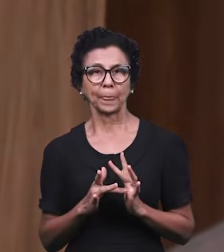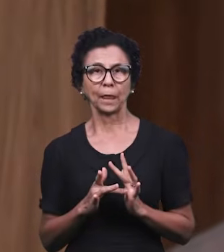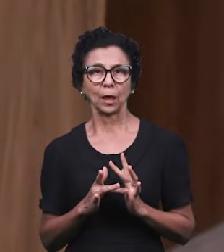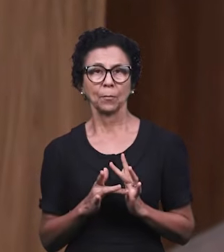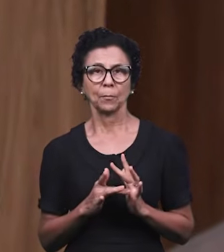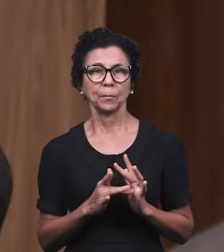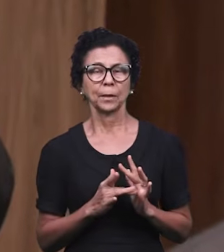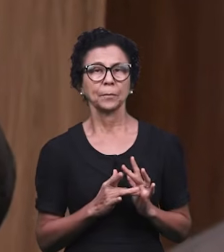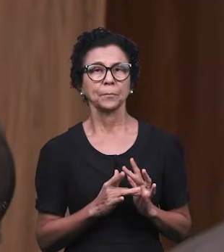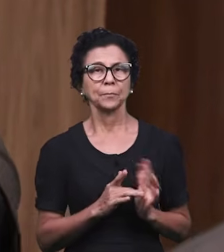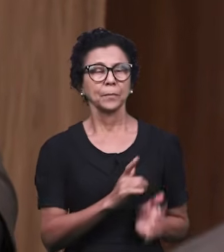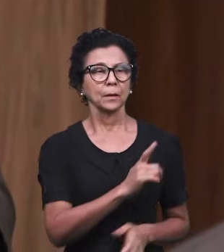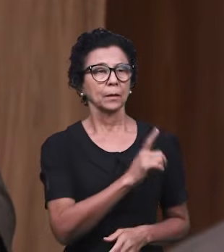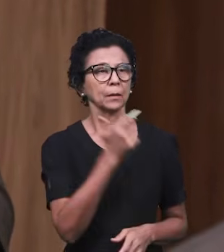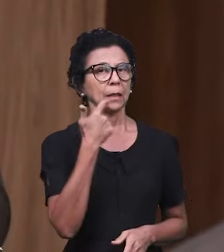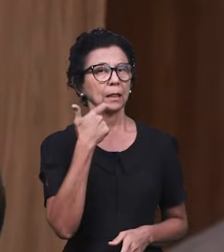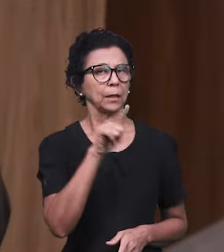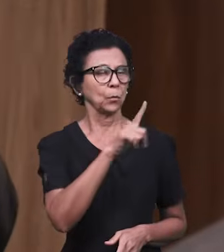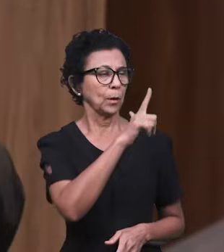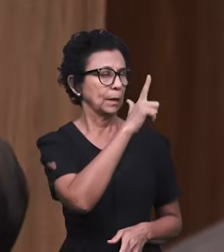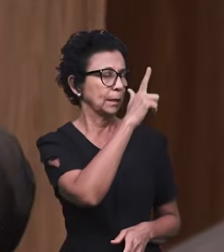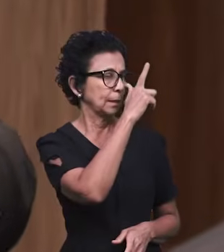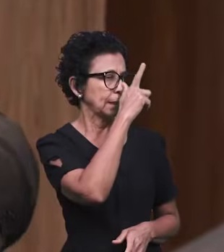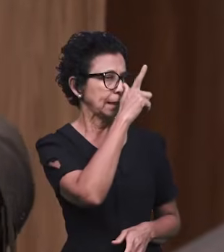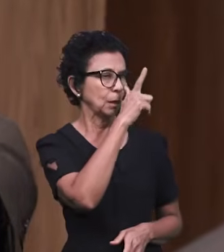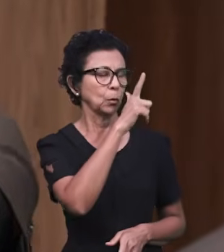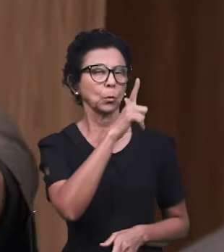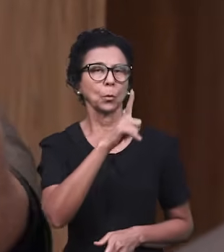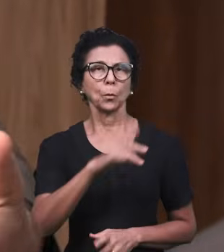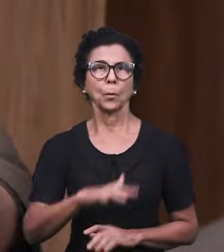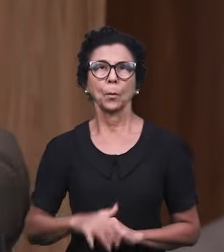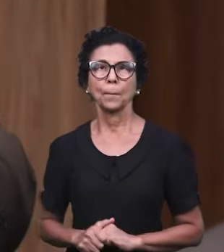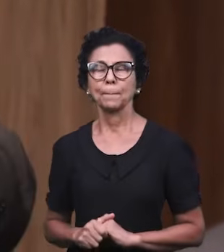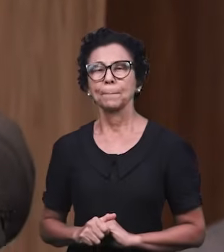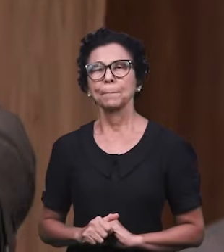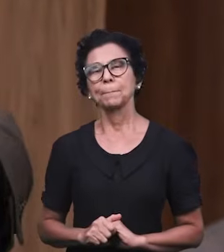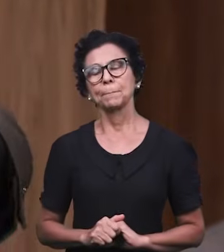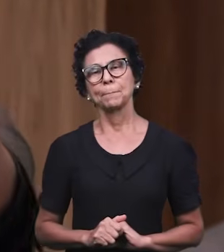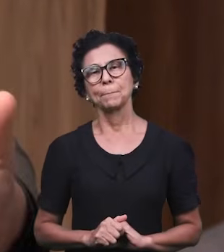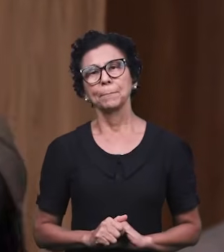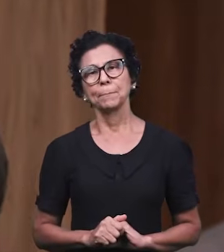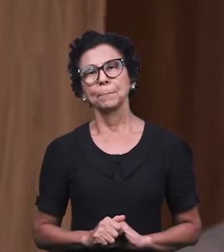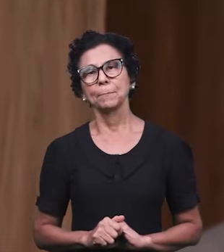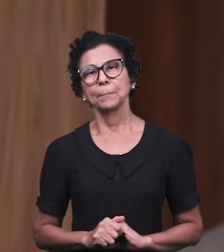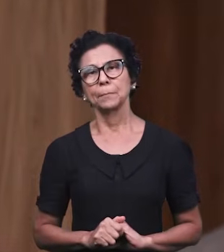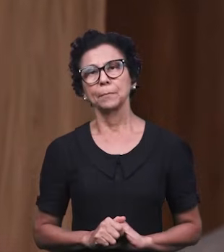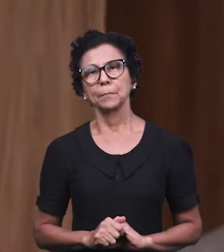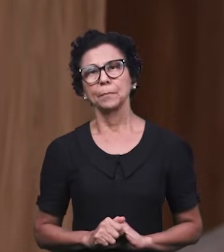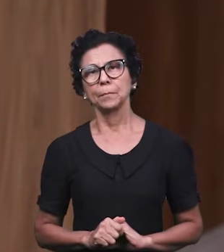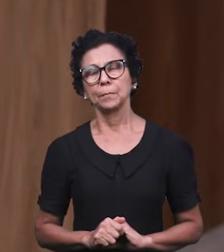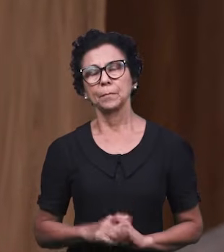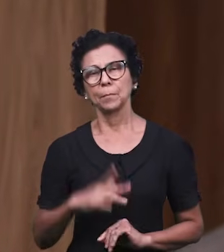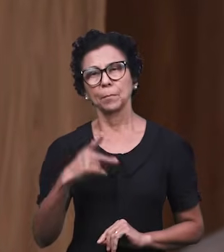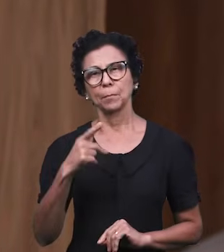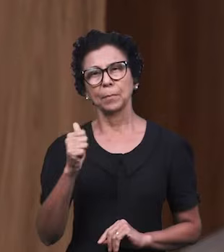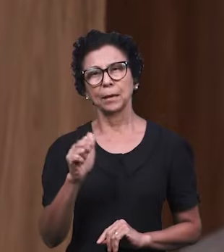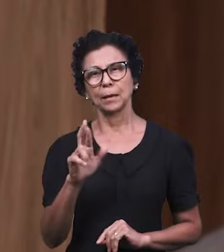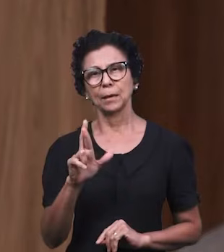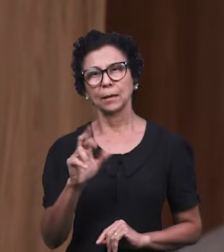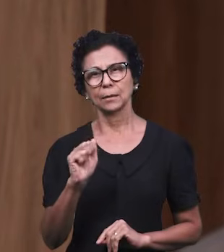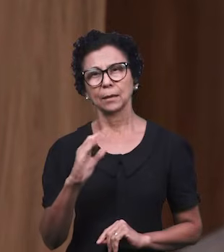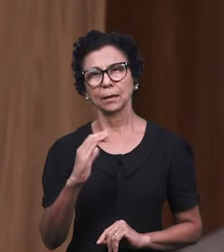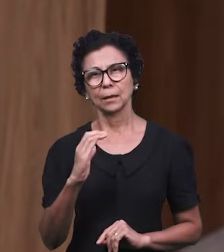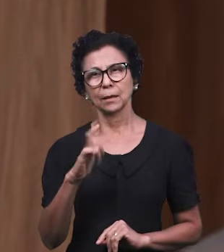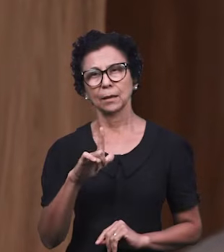grego é paracletos, ou seja, aquele que está ao lado, aquele que vai ao lado. Existem algumas versões, né,